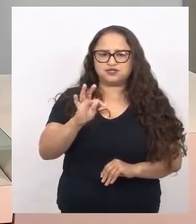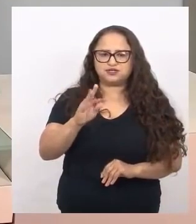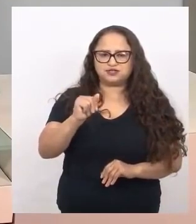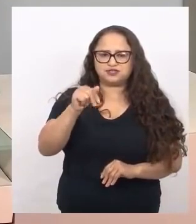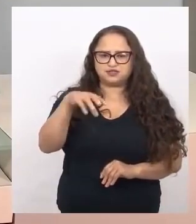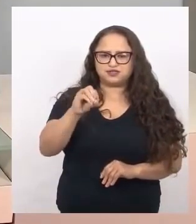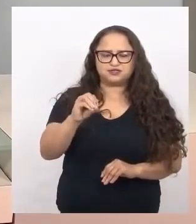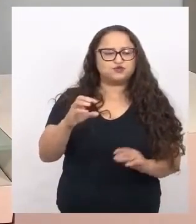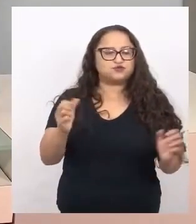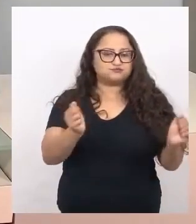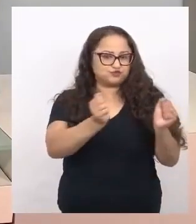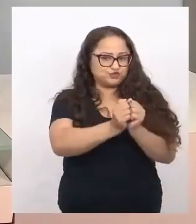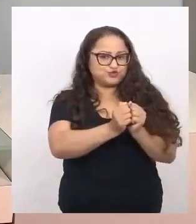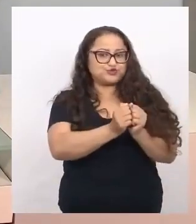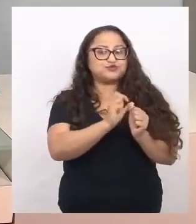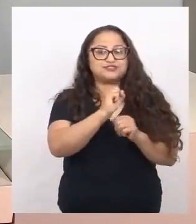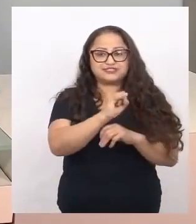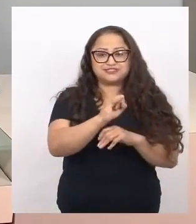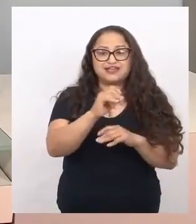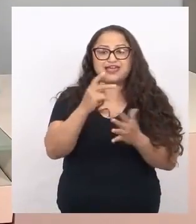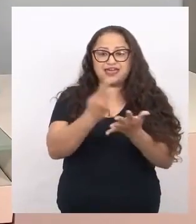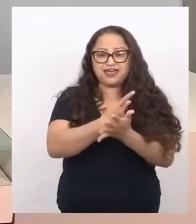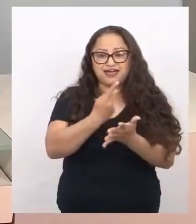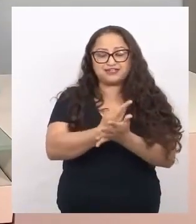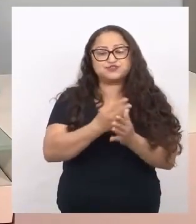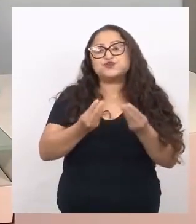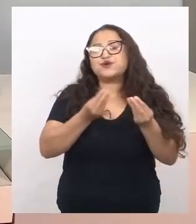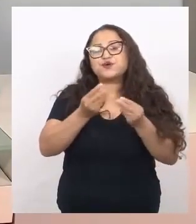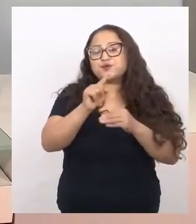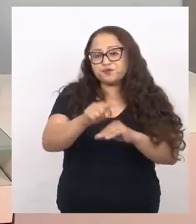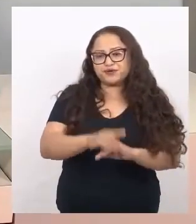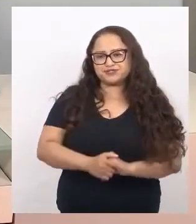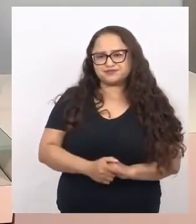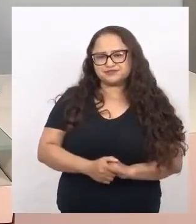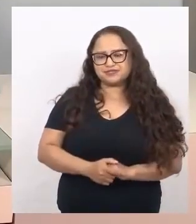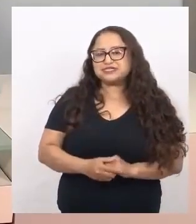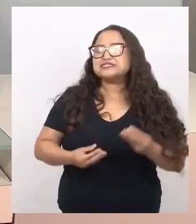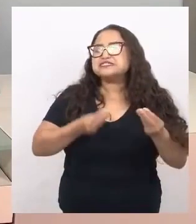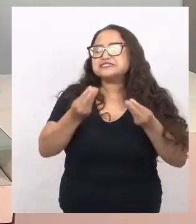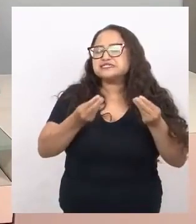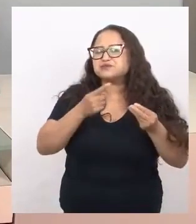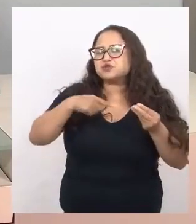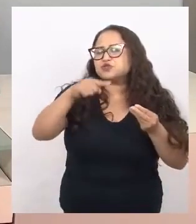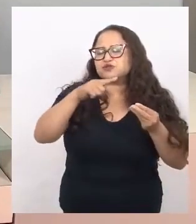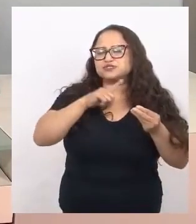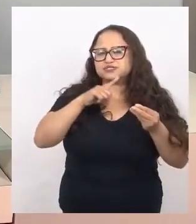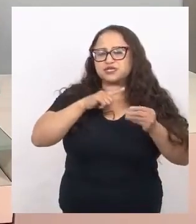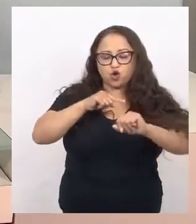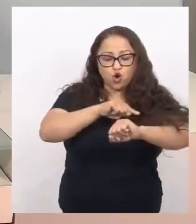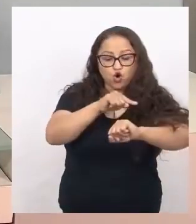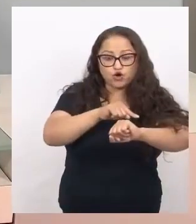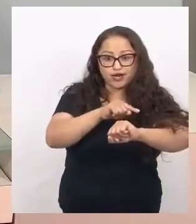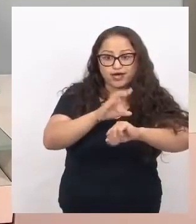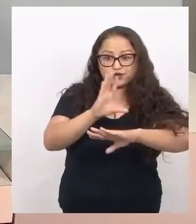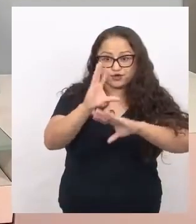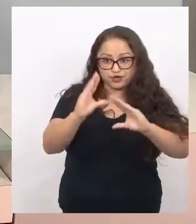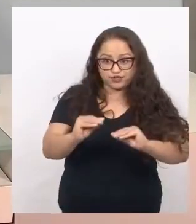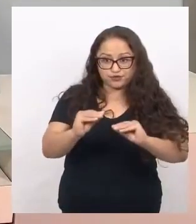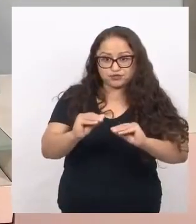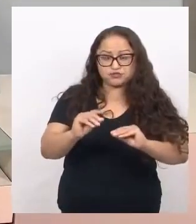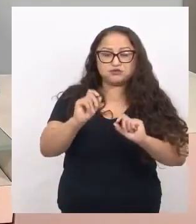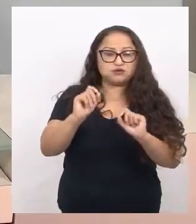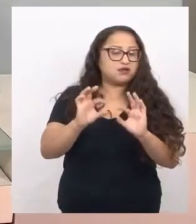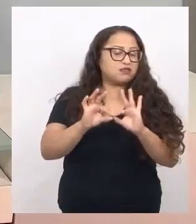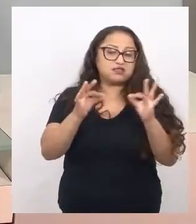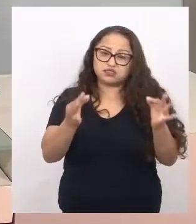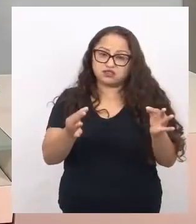bobagem. Mas como é a expansão da carga horária? Gente, quando a gente fala da expansão da carga horária, esse termo quer dizer